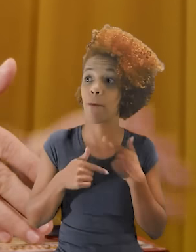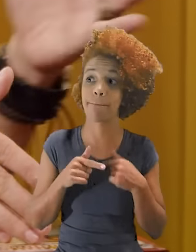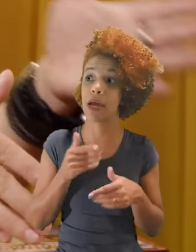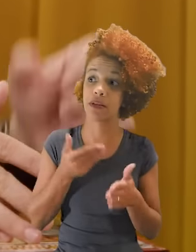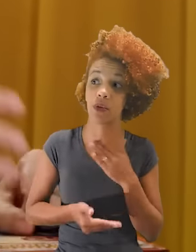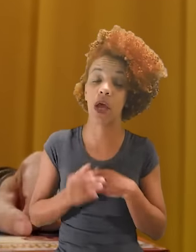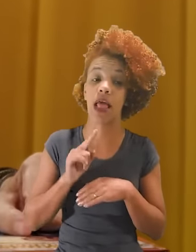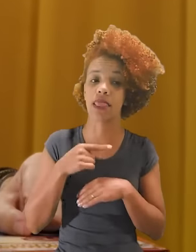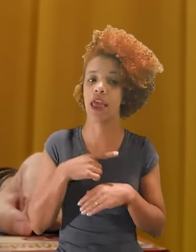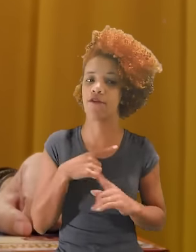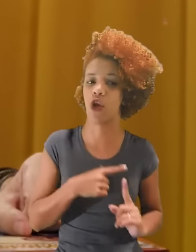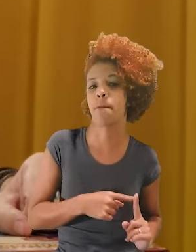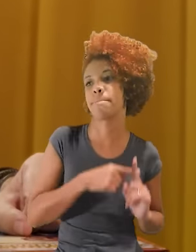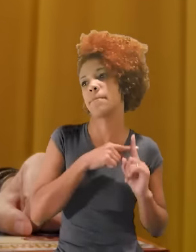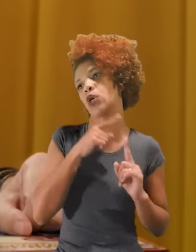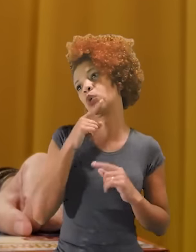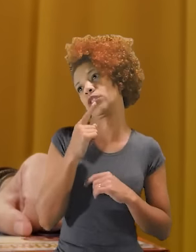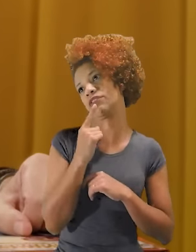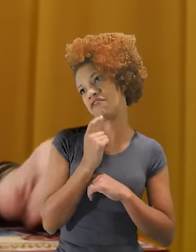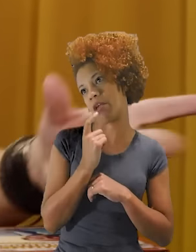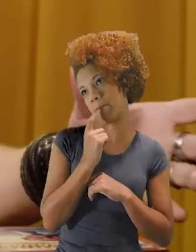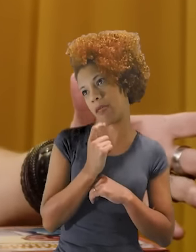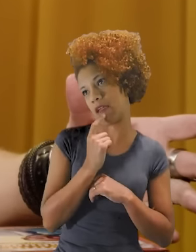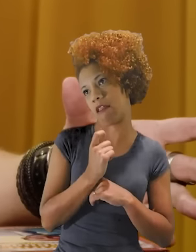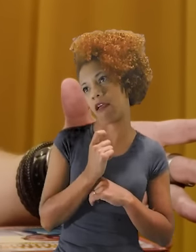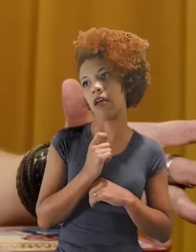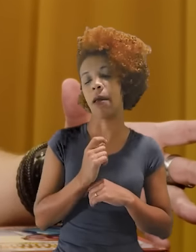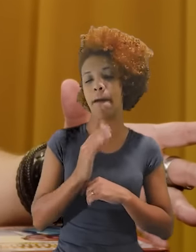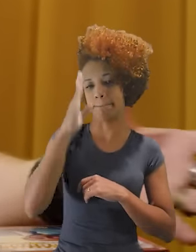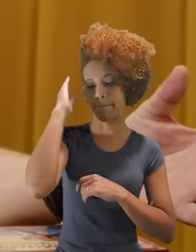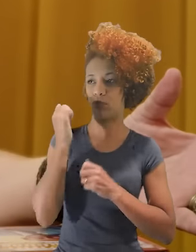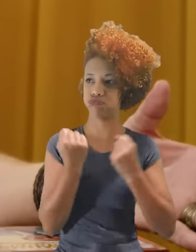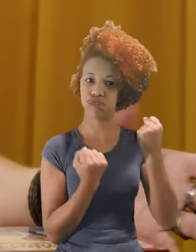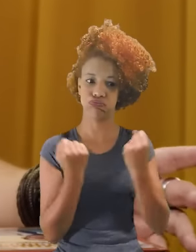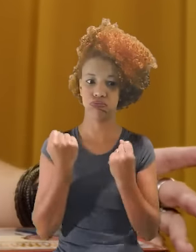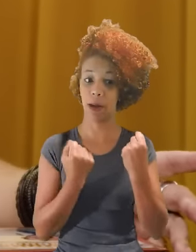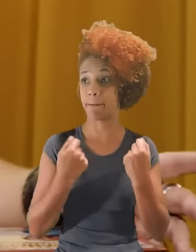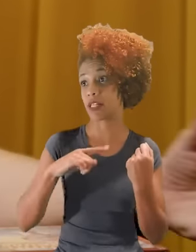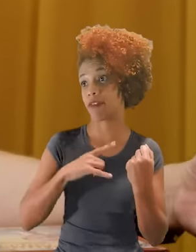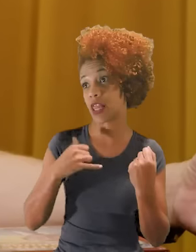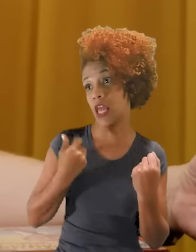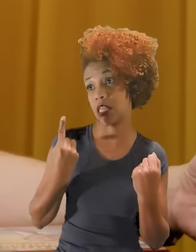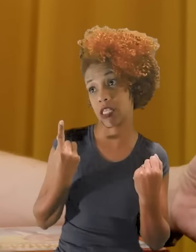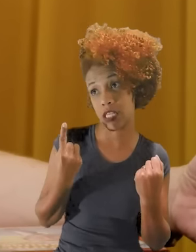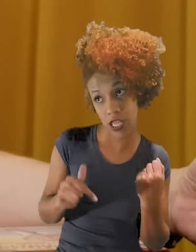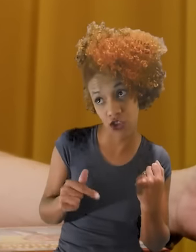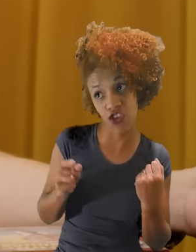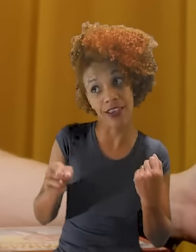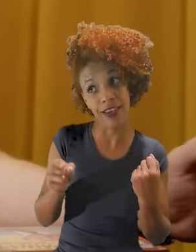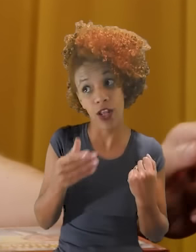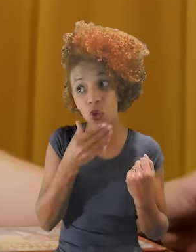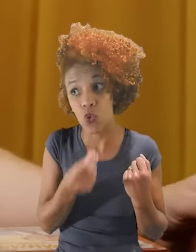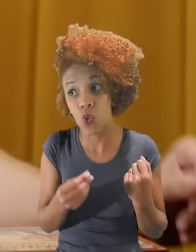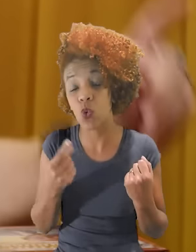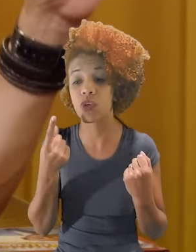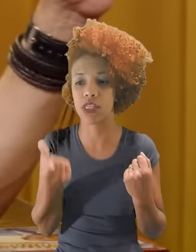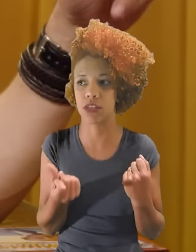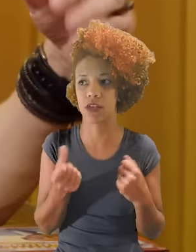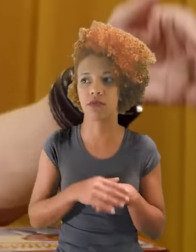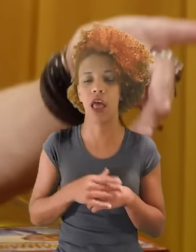guerra. Surgiu uma Cruz Vermelha na França pra pilotar ambulância. Só que tinha que ter 17 anos, ele com 16. Cara, o Walt